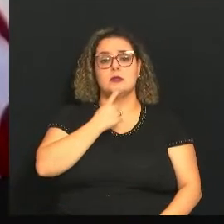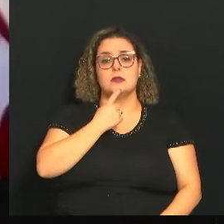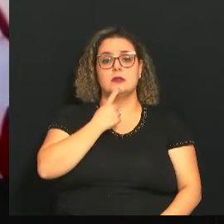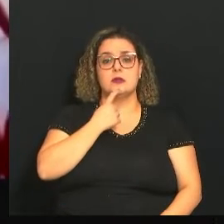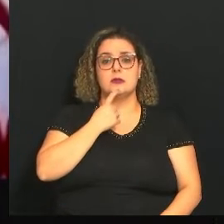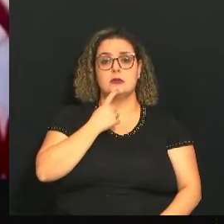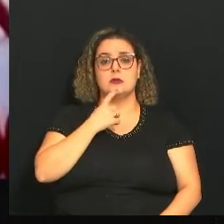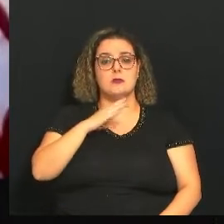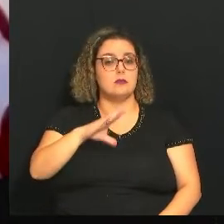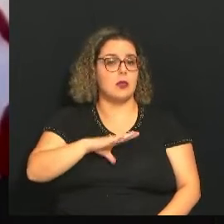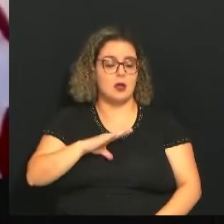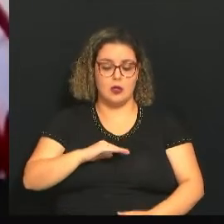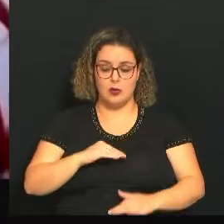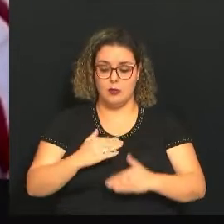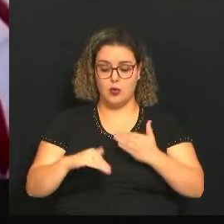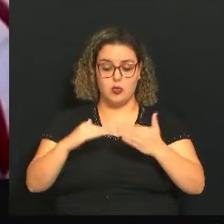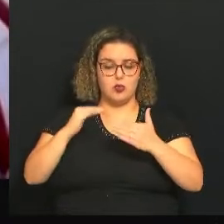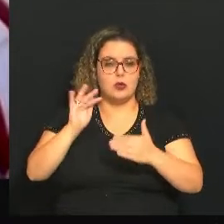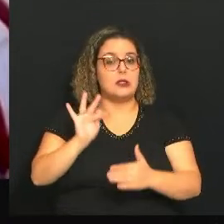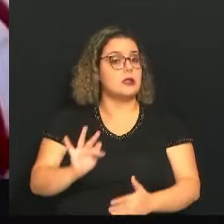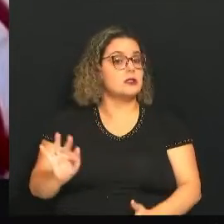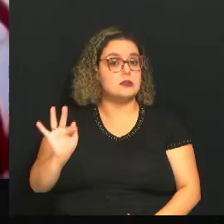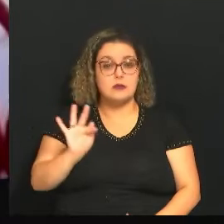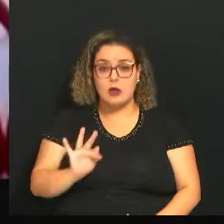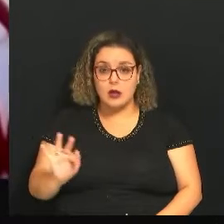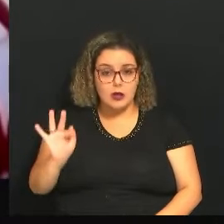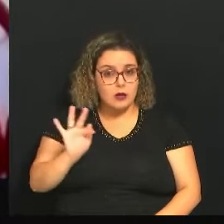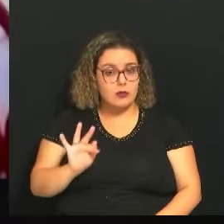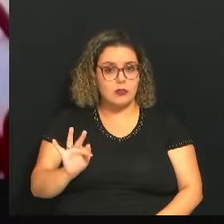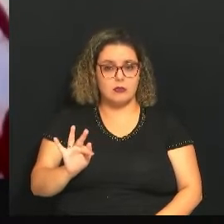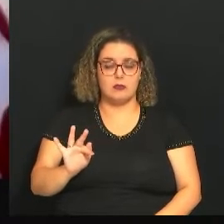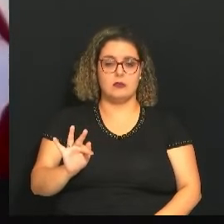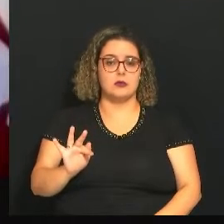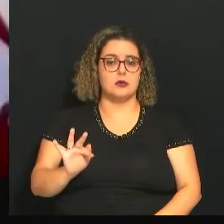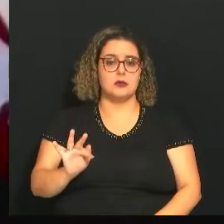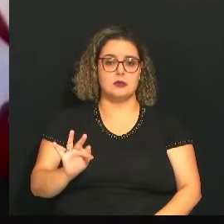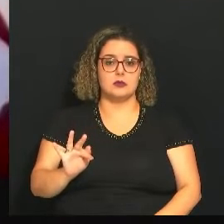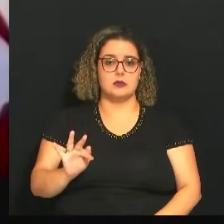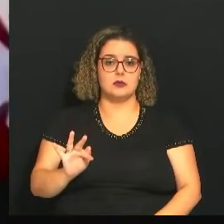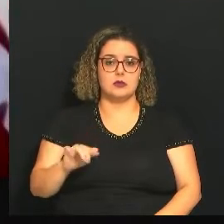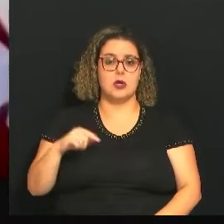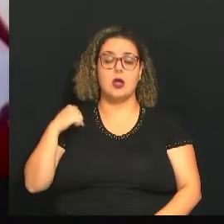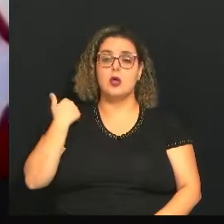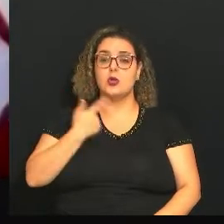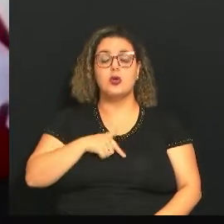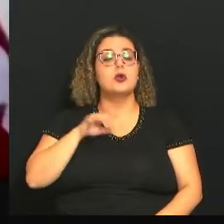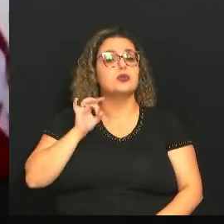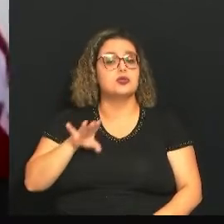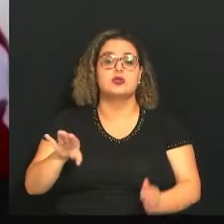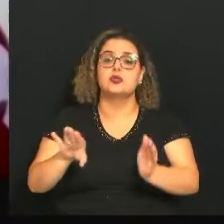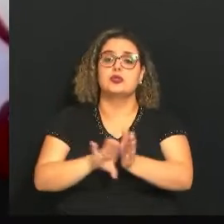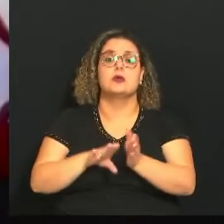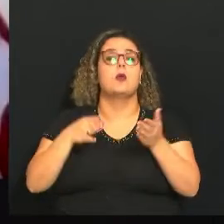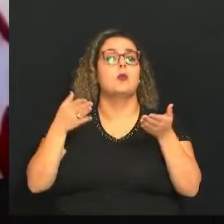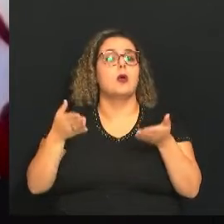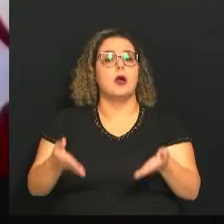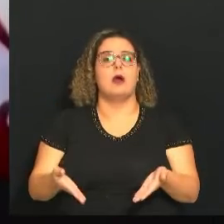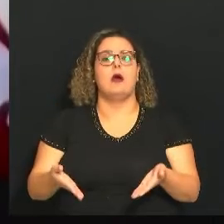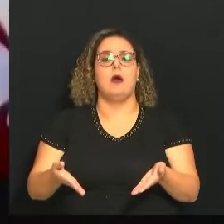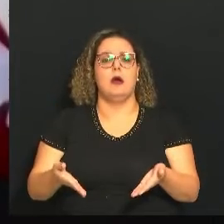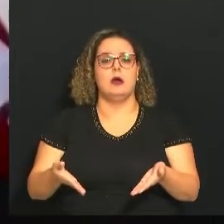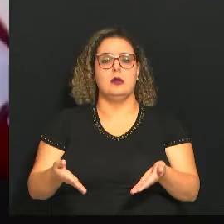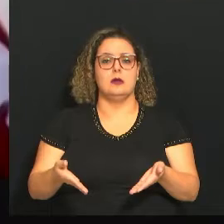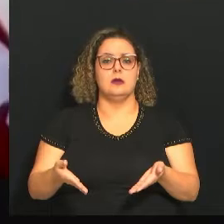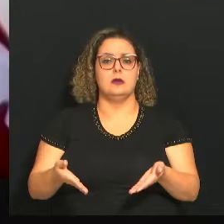prosperidade, das universidades, e para isso a gente só chegou aqui dessa forma diante